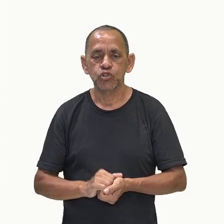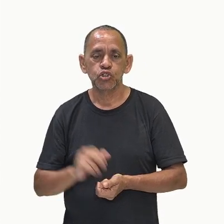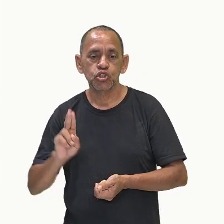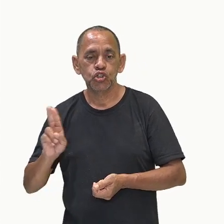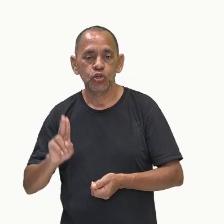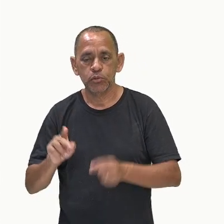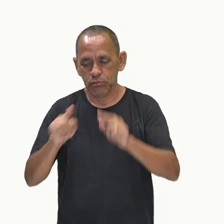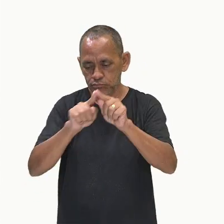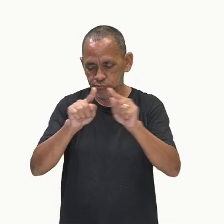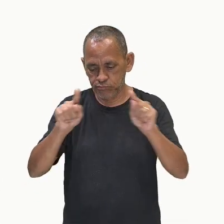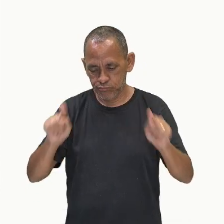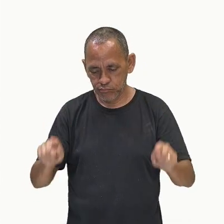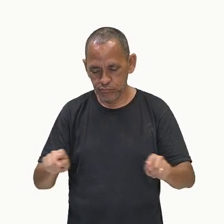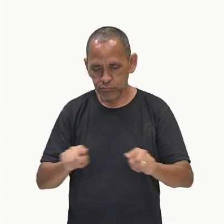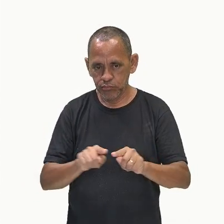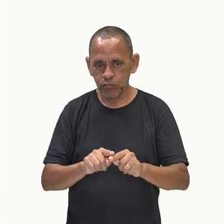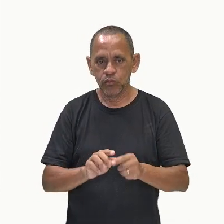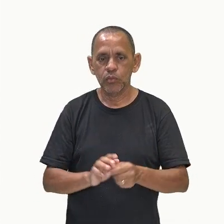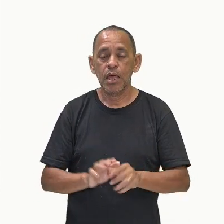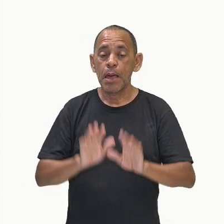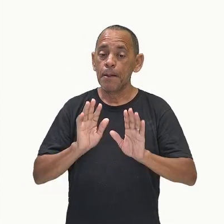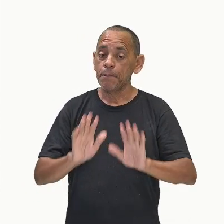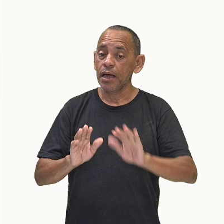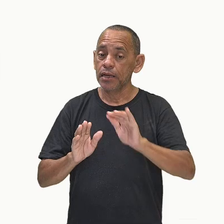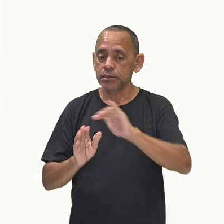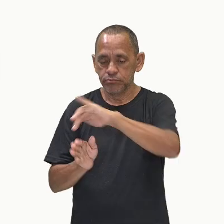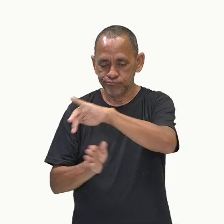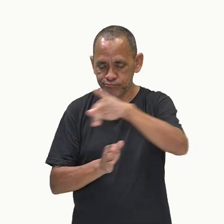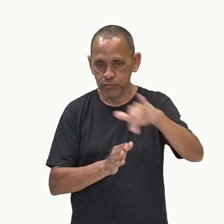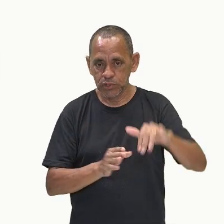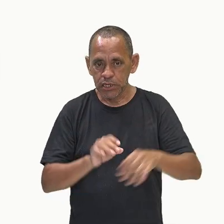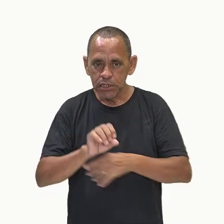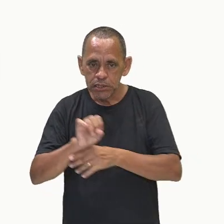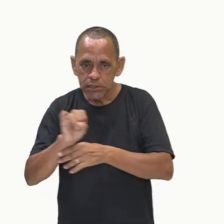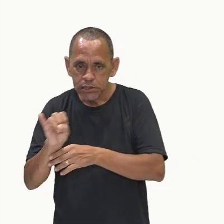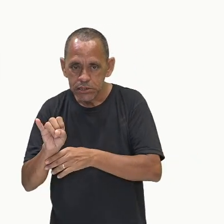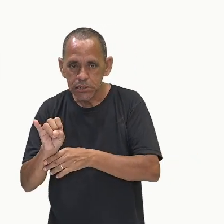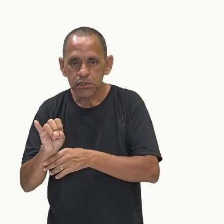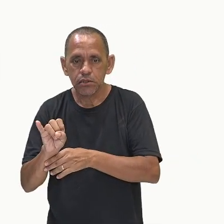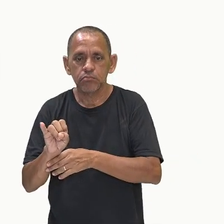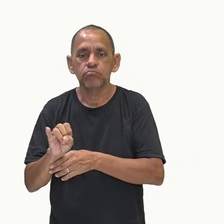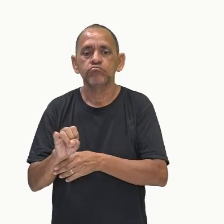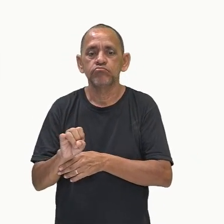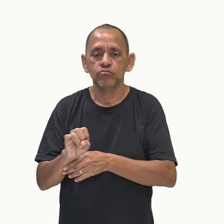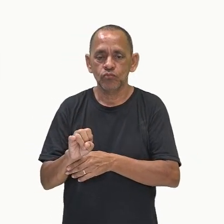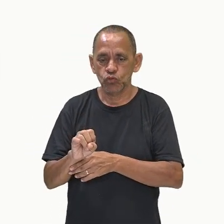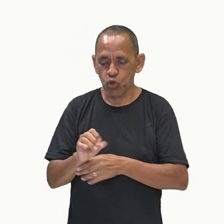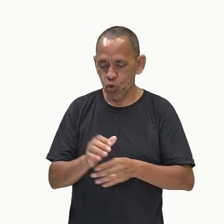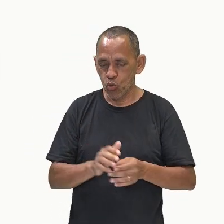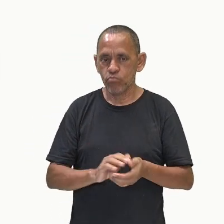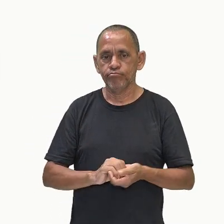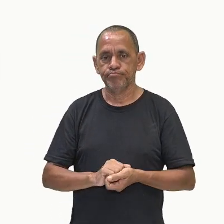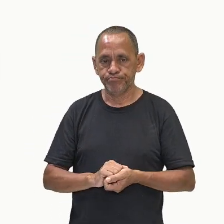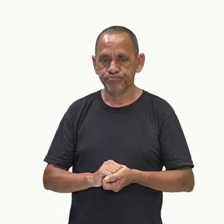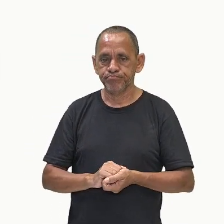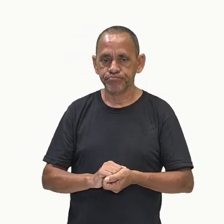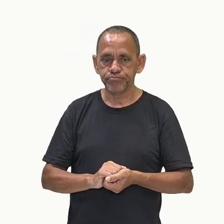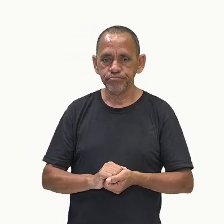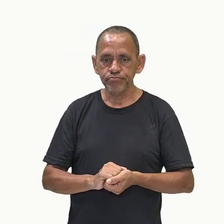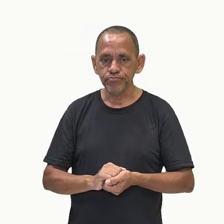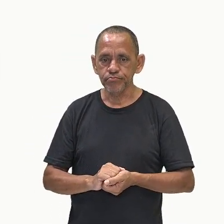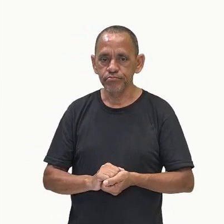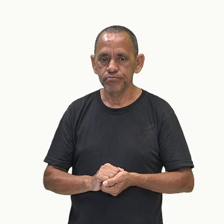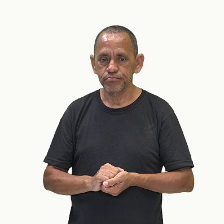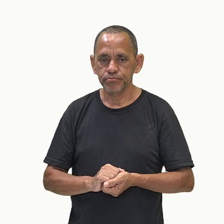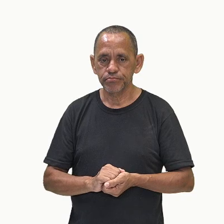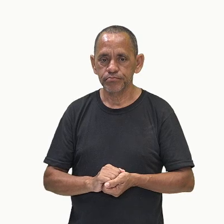quando o maior lado é maior que a soma dos outros dois lados, vamos supor aqui 3,